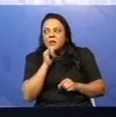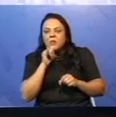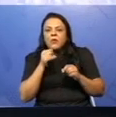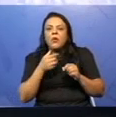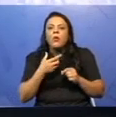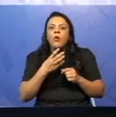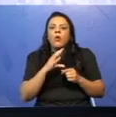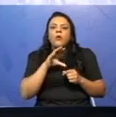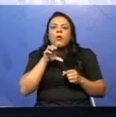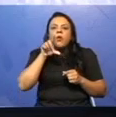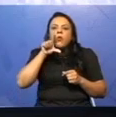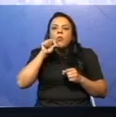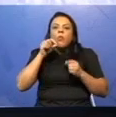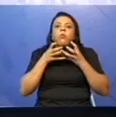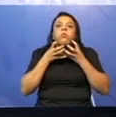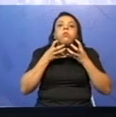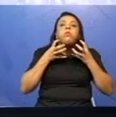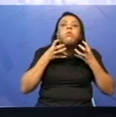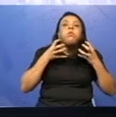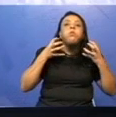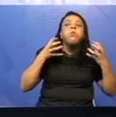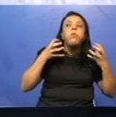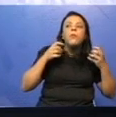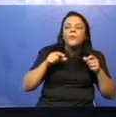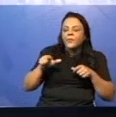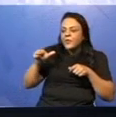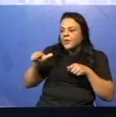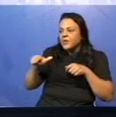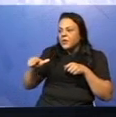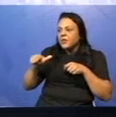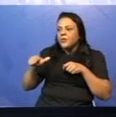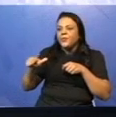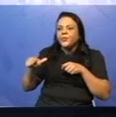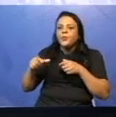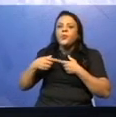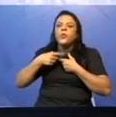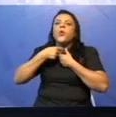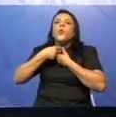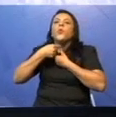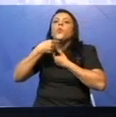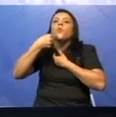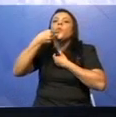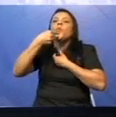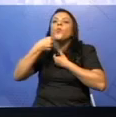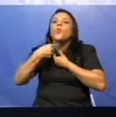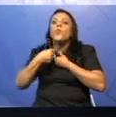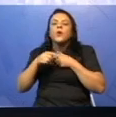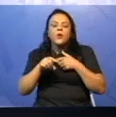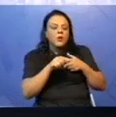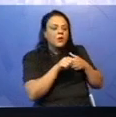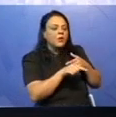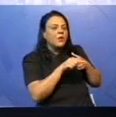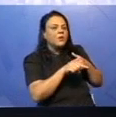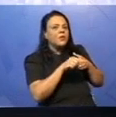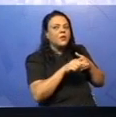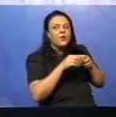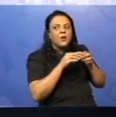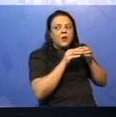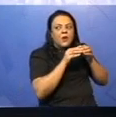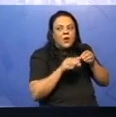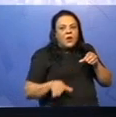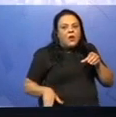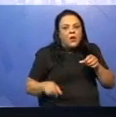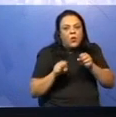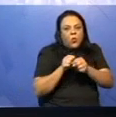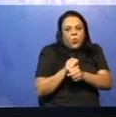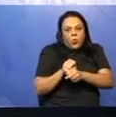de inflar o papo. Esse outro pombo nasce com o pescoço longo. Esse outro pombo nasce com uma cauda que